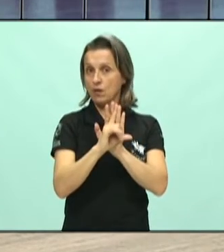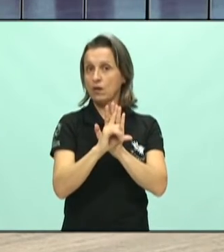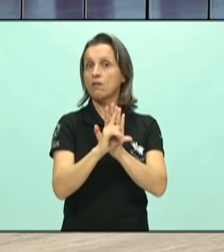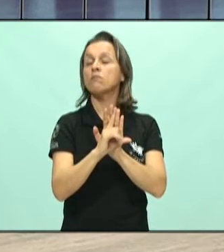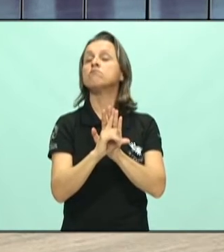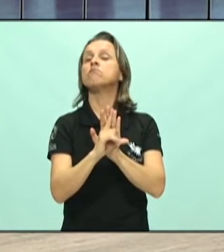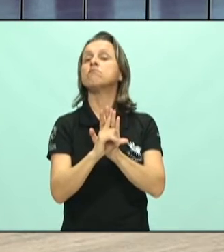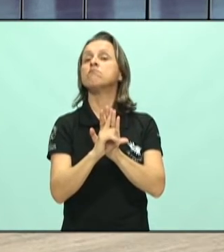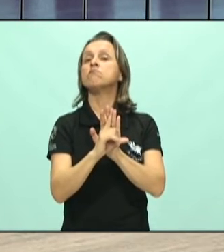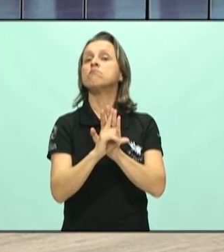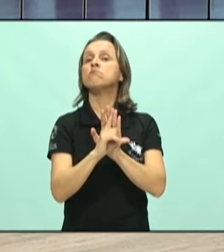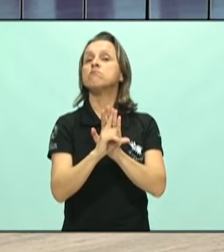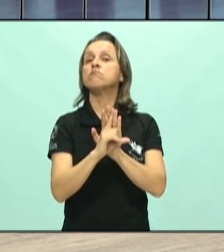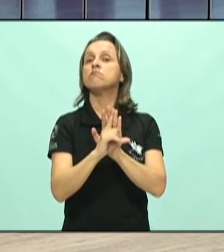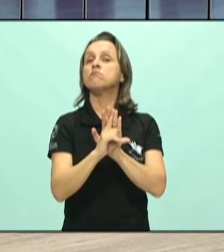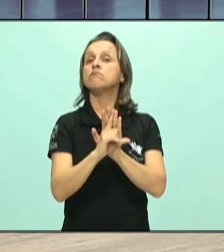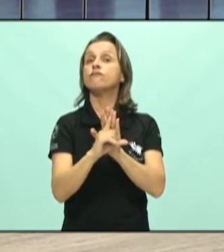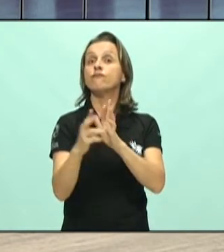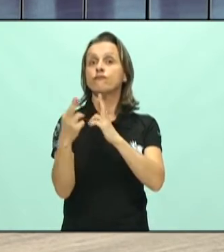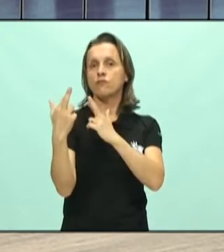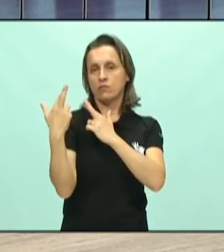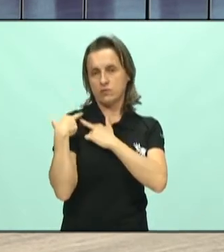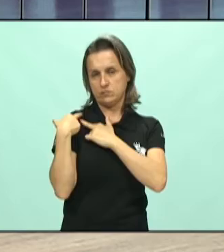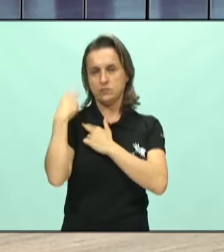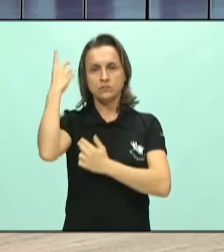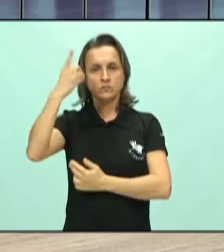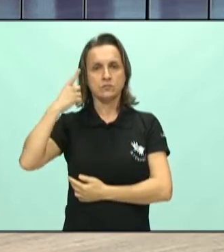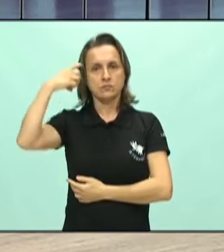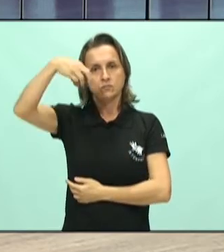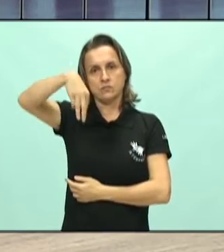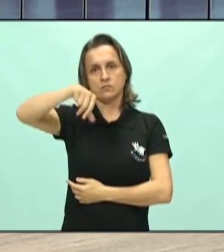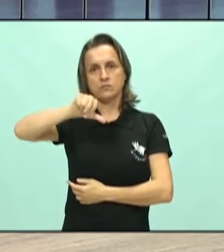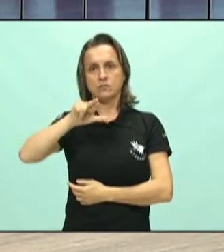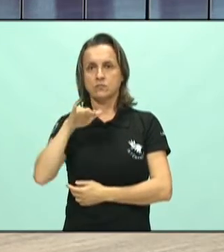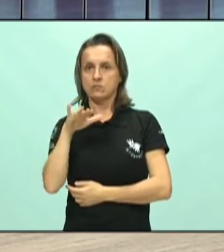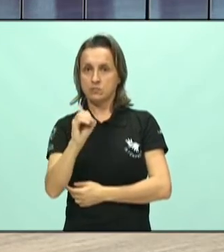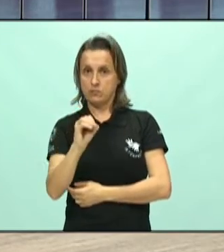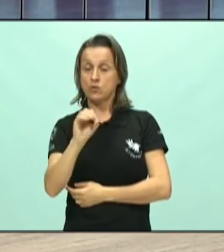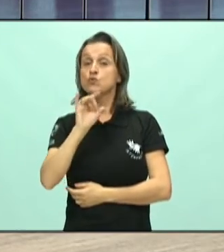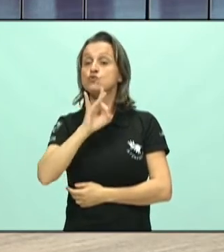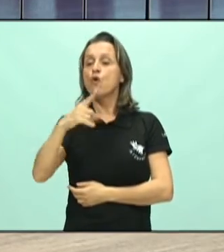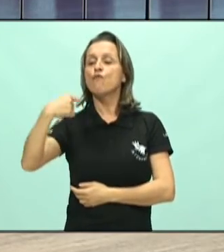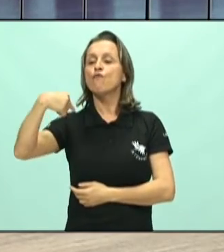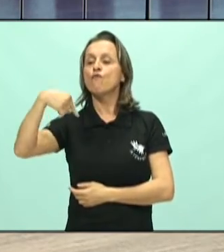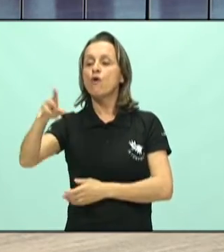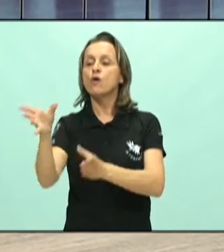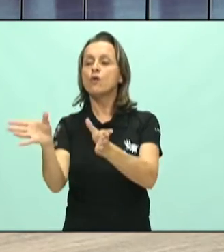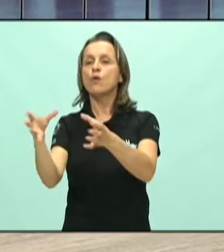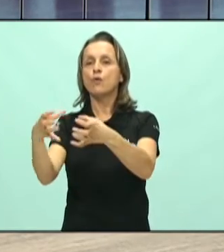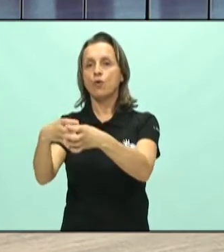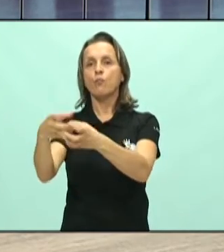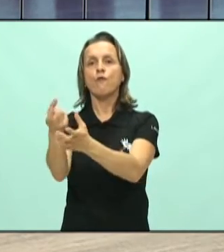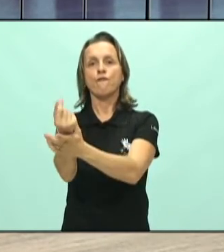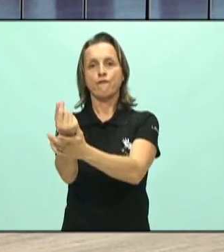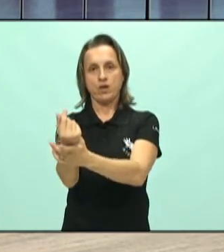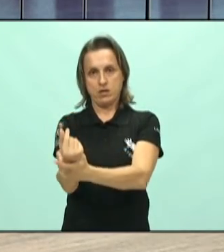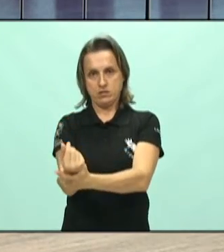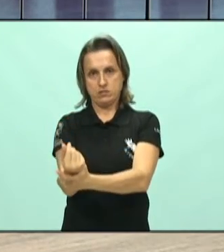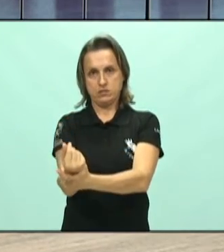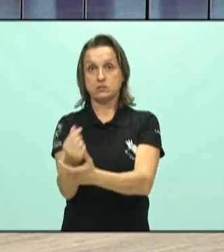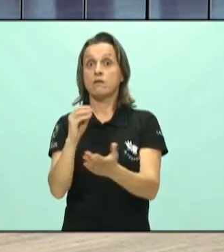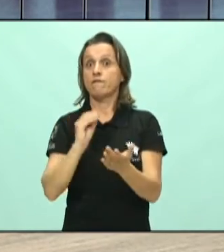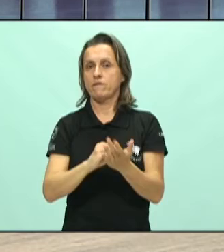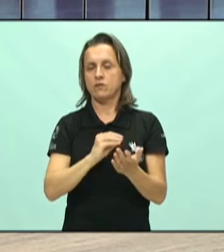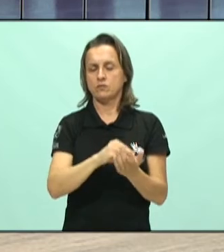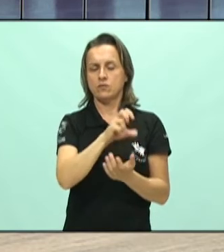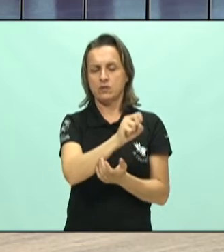relatoria do deputado Marcos Vieira, só passou pela Comissão de Finanças, não passou pela CCJ, né? Então nós fomos até a Assembleia, o comitê